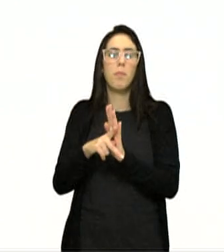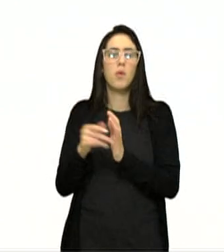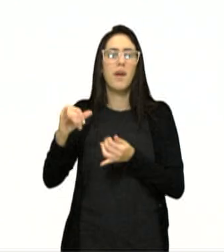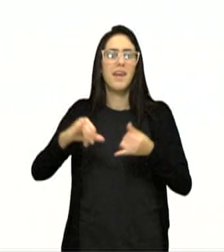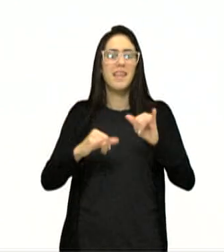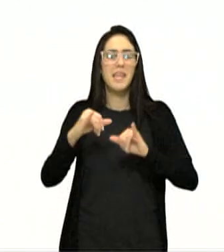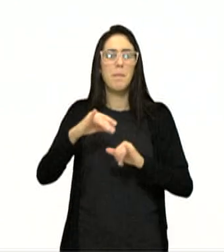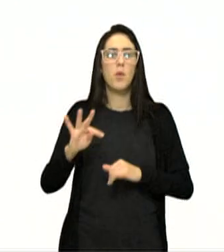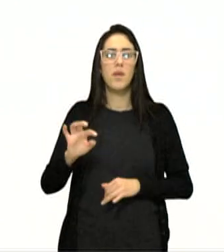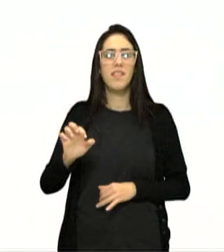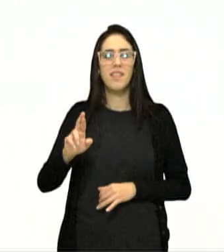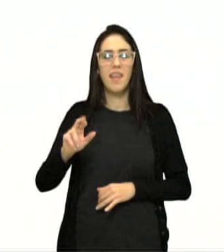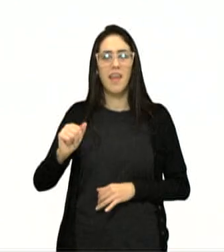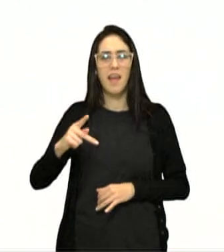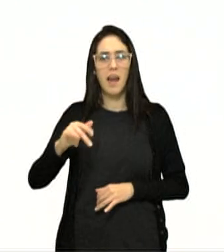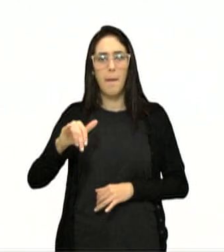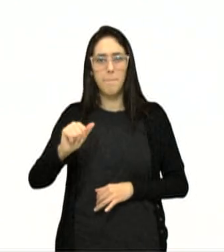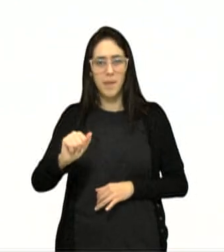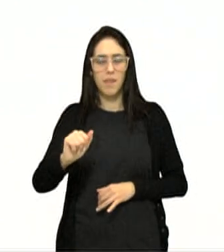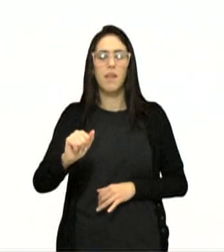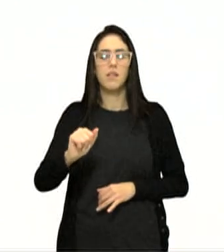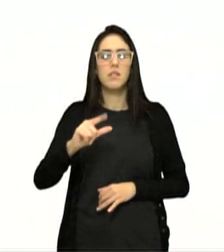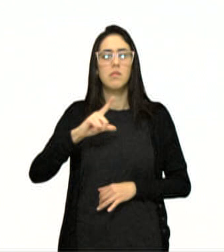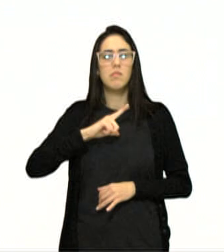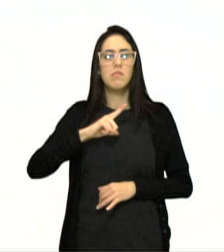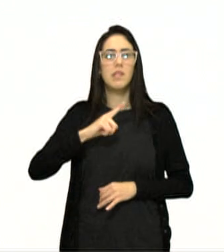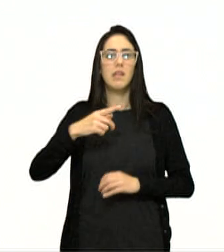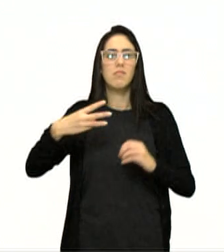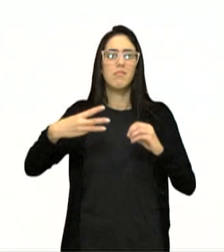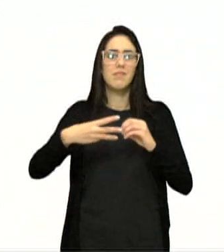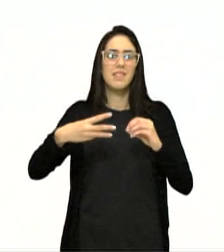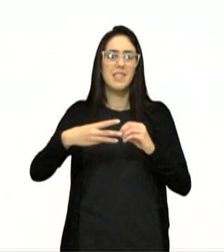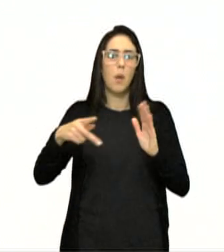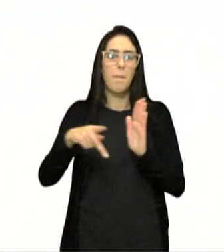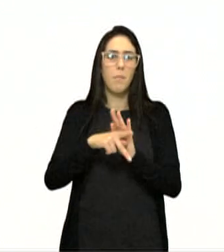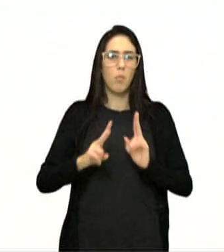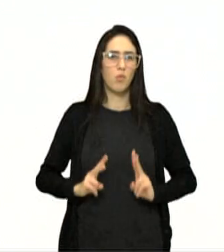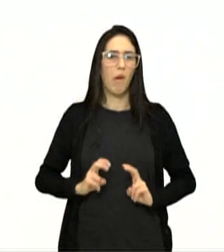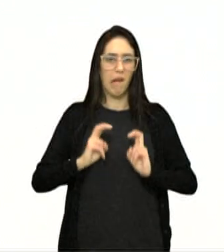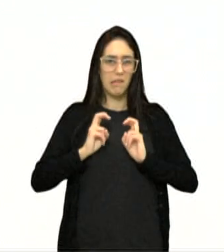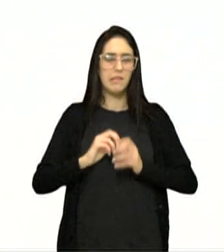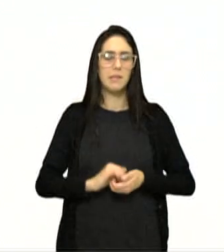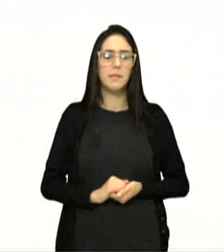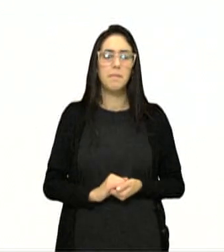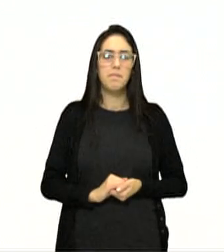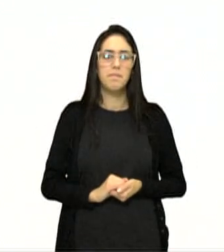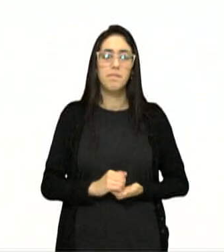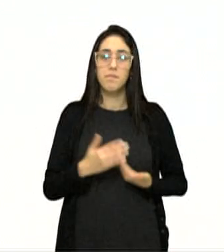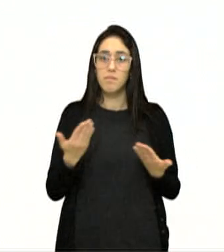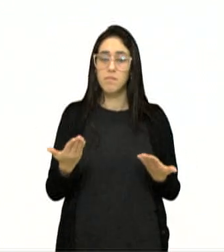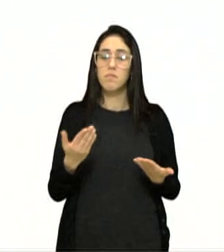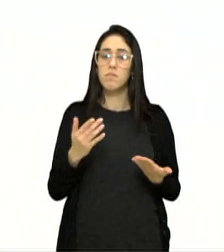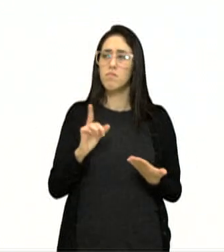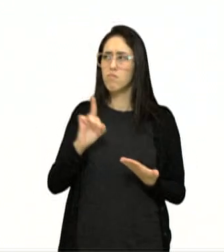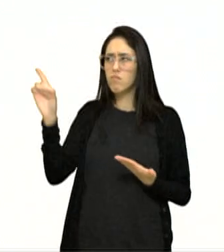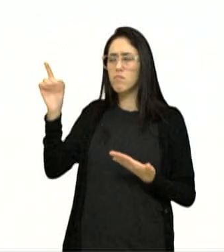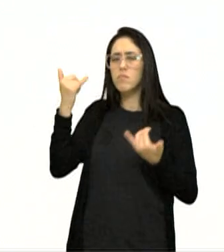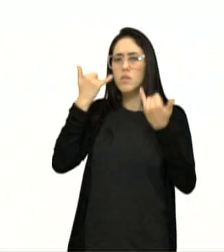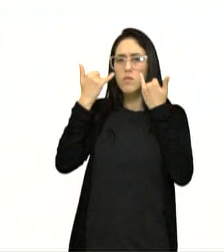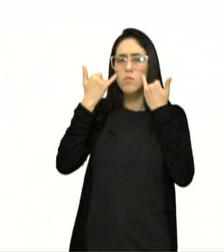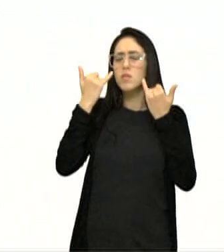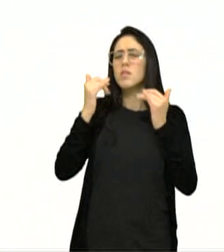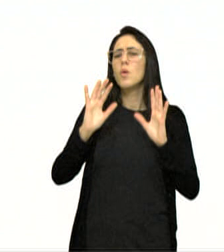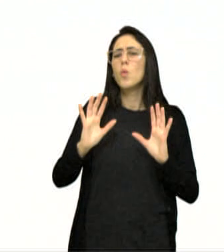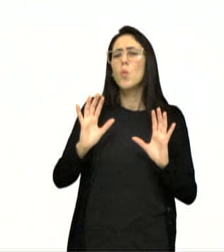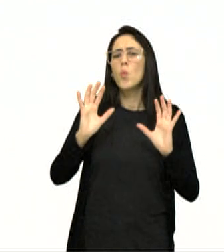não houve mais a formação de células oncogênicas, que são as células cancerosas. Com base nessa informação, o que